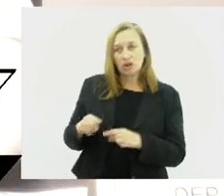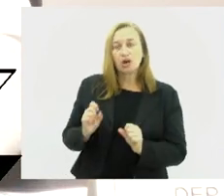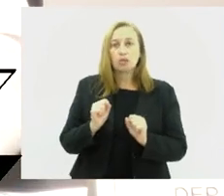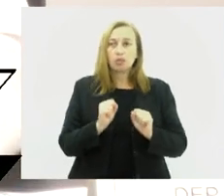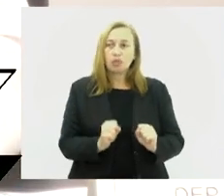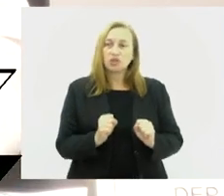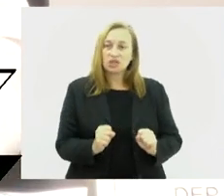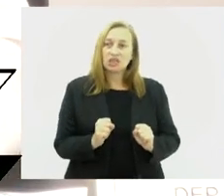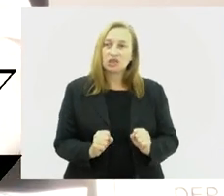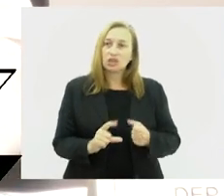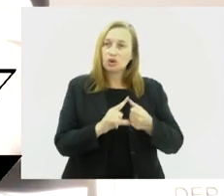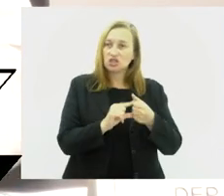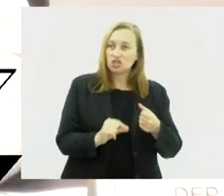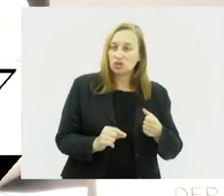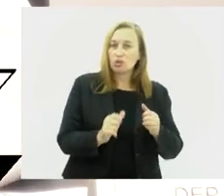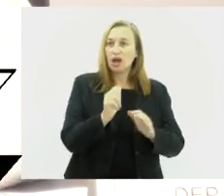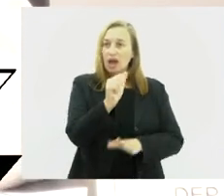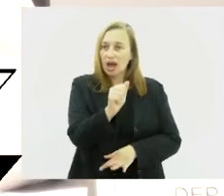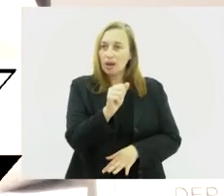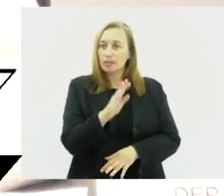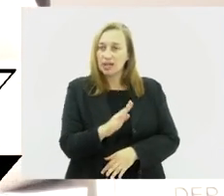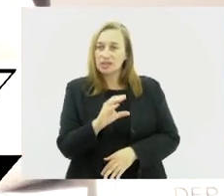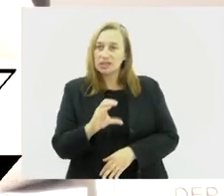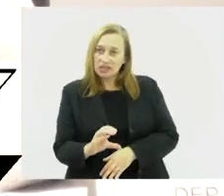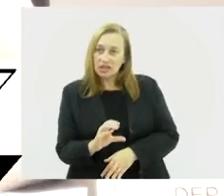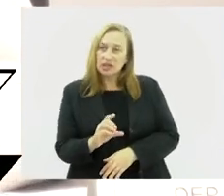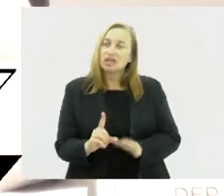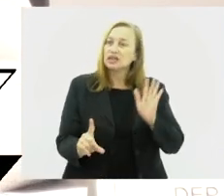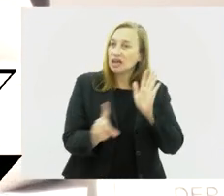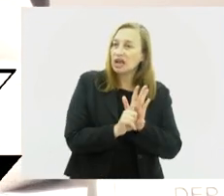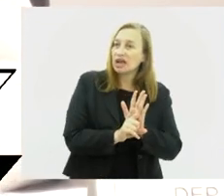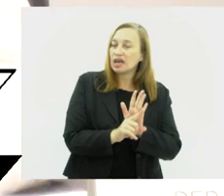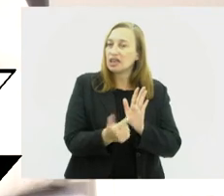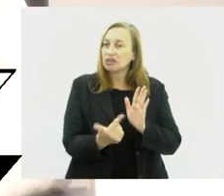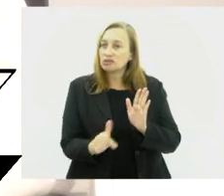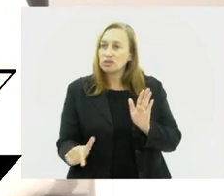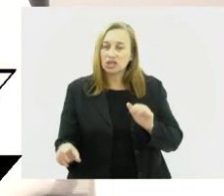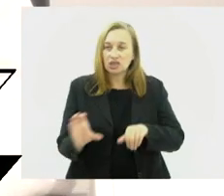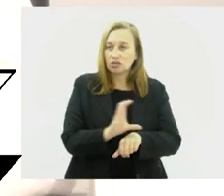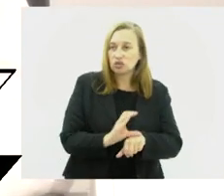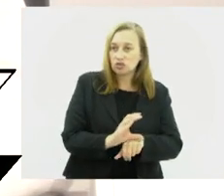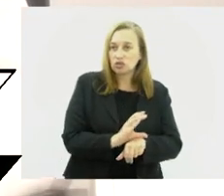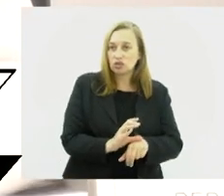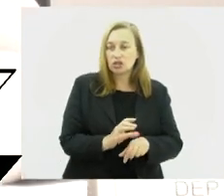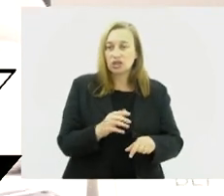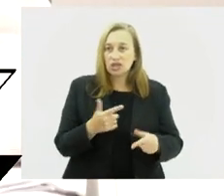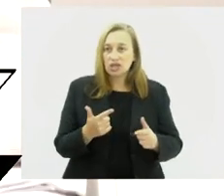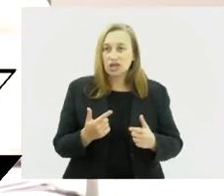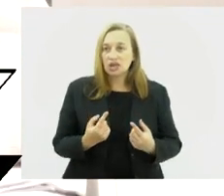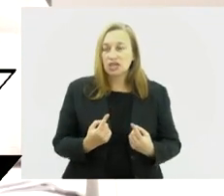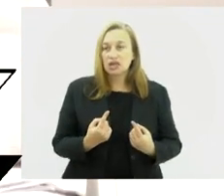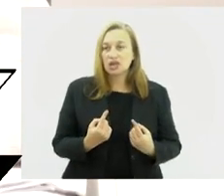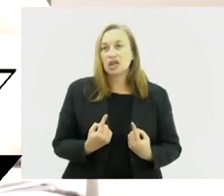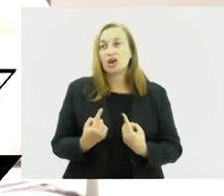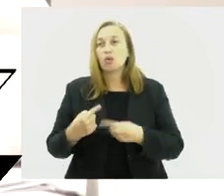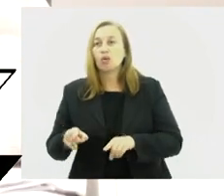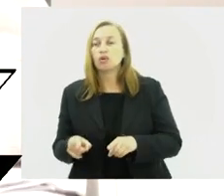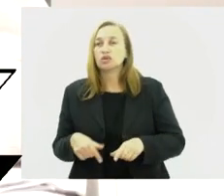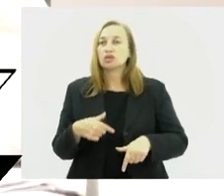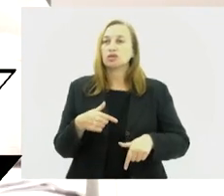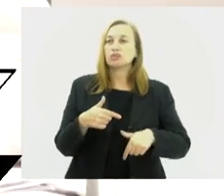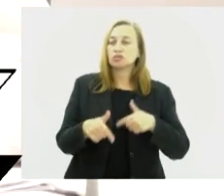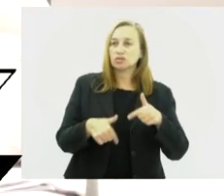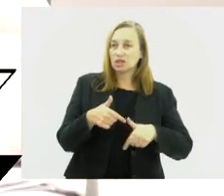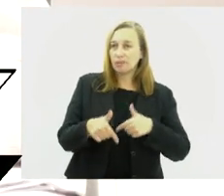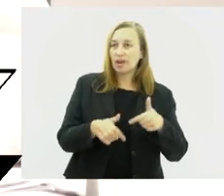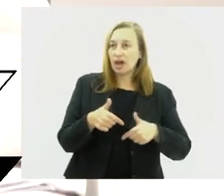e tais artigos da lei seriam inconstitucionais porque invadem a competência municipal. Como tal não ocorreu, não, e outra questão, a lei